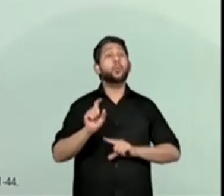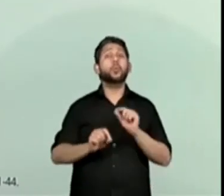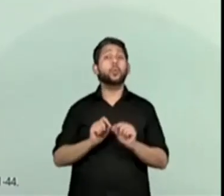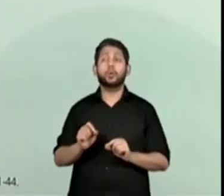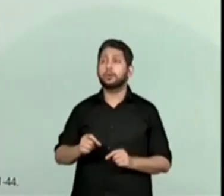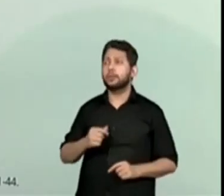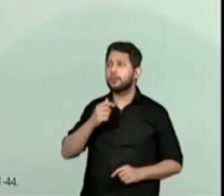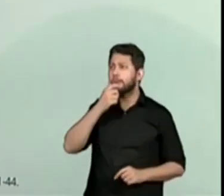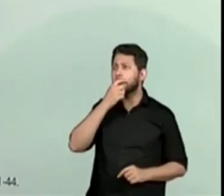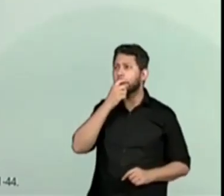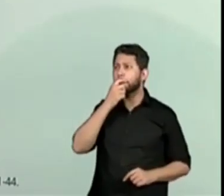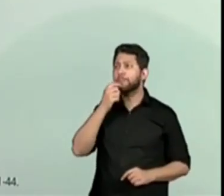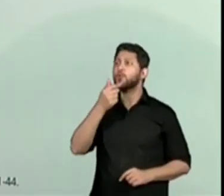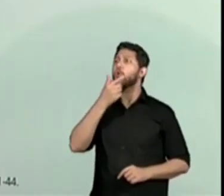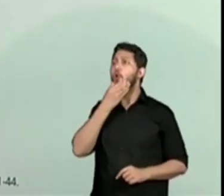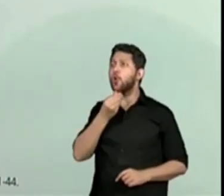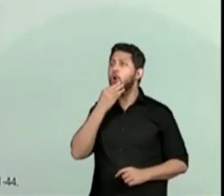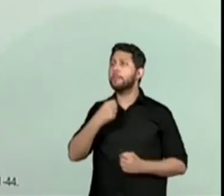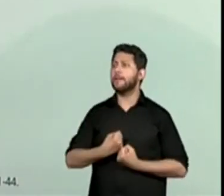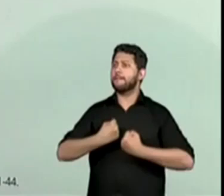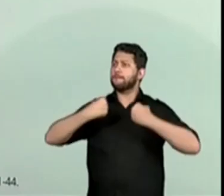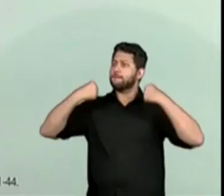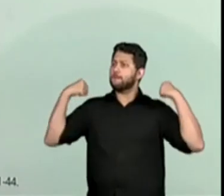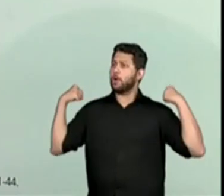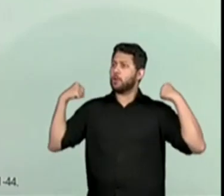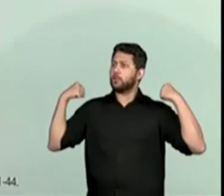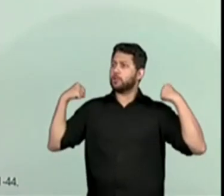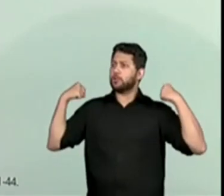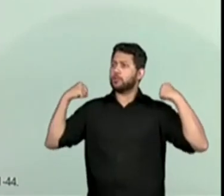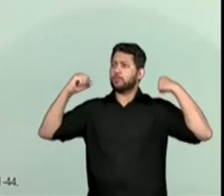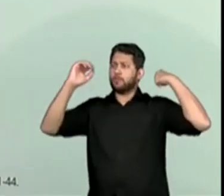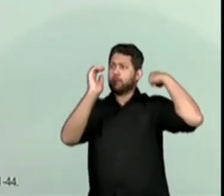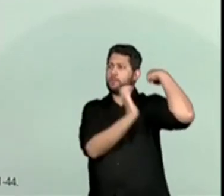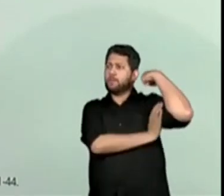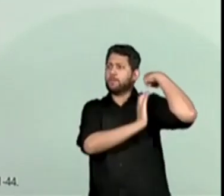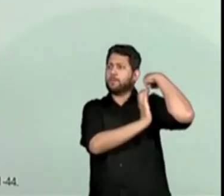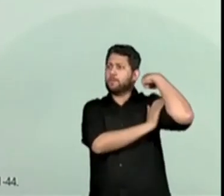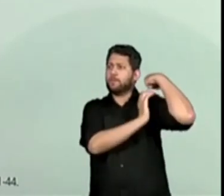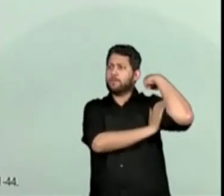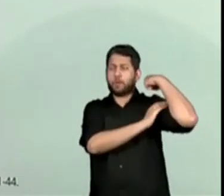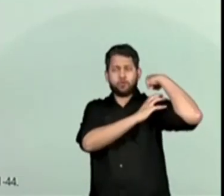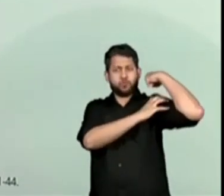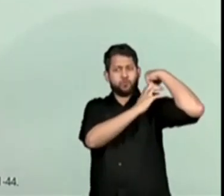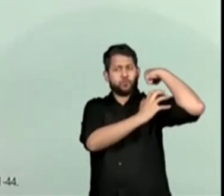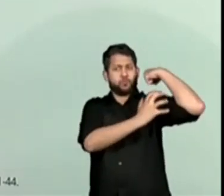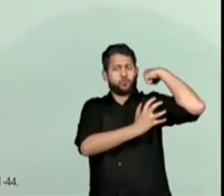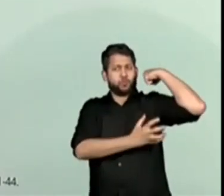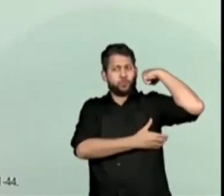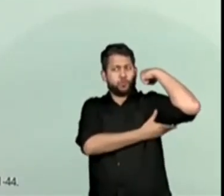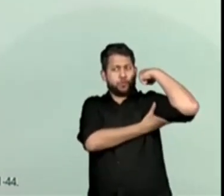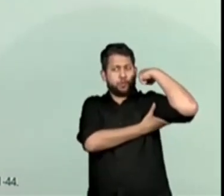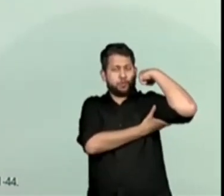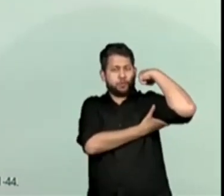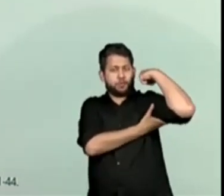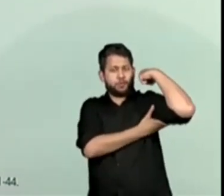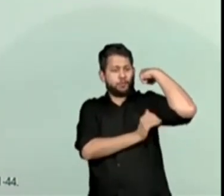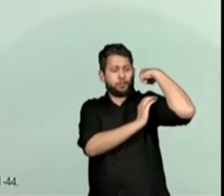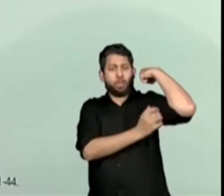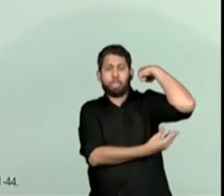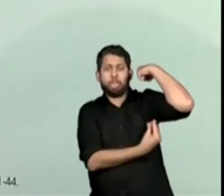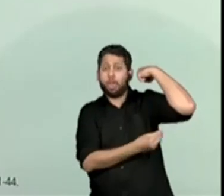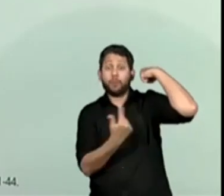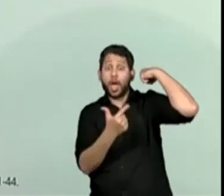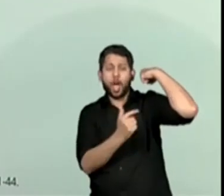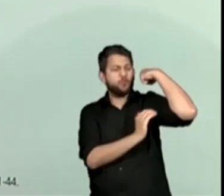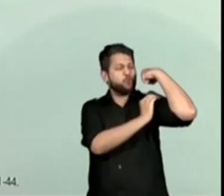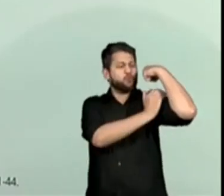mostrando o quê? Um fortão. Um fortão. O herói musculoso. Sim. O